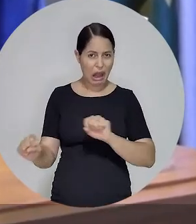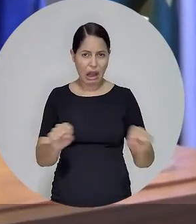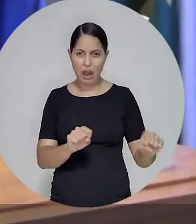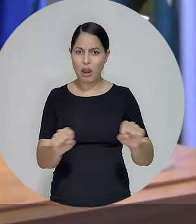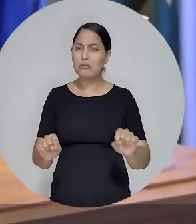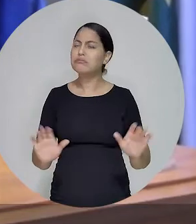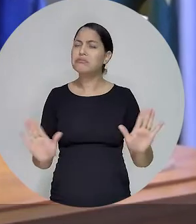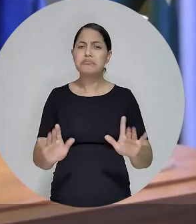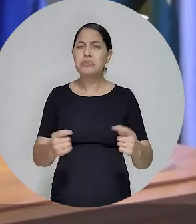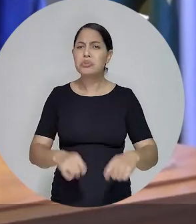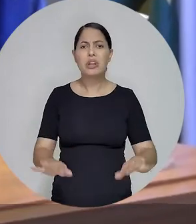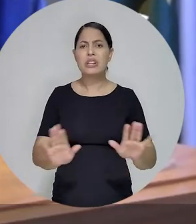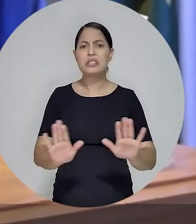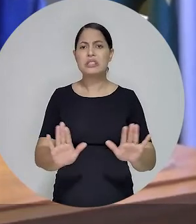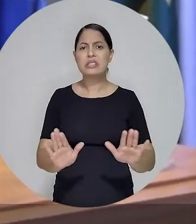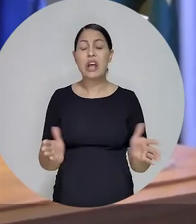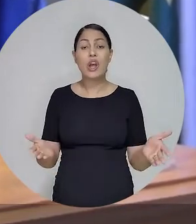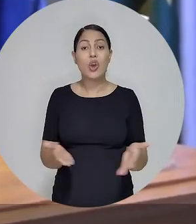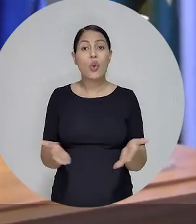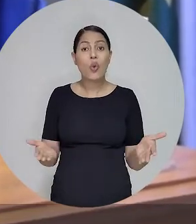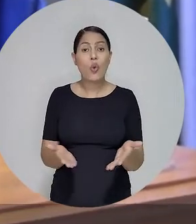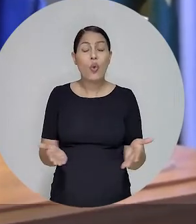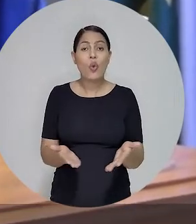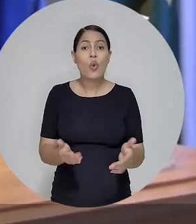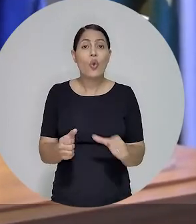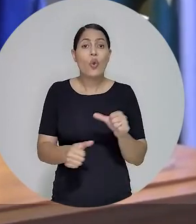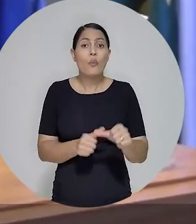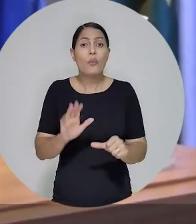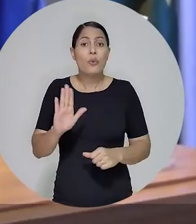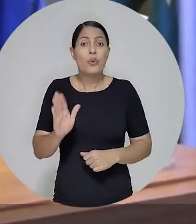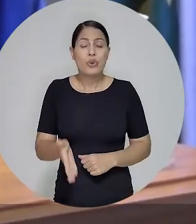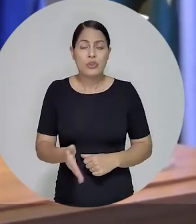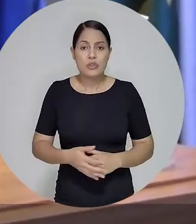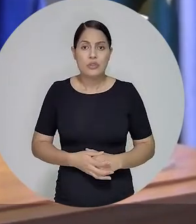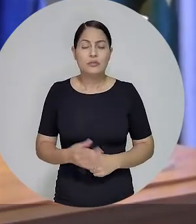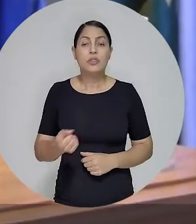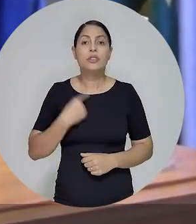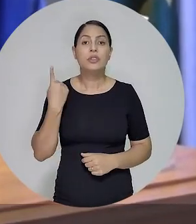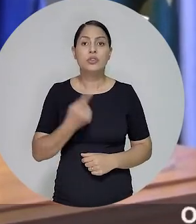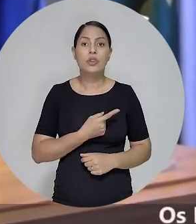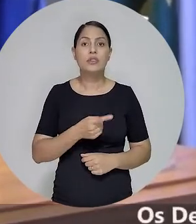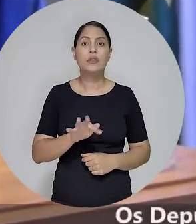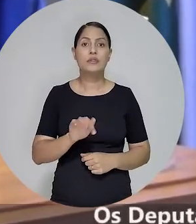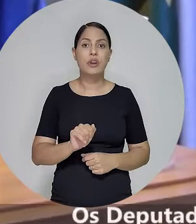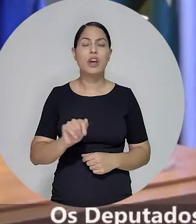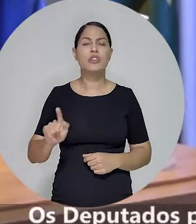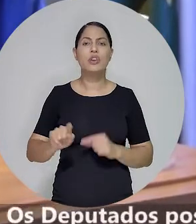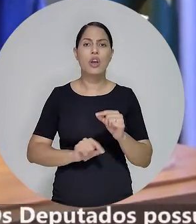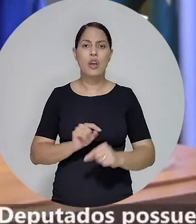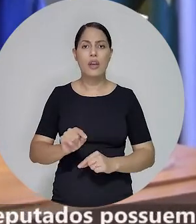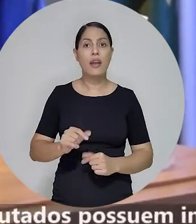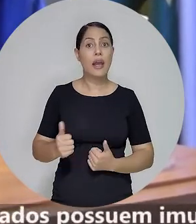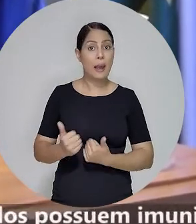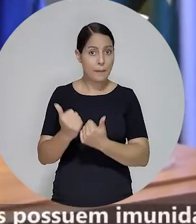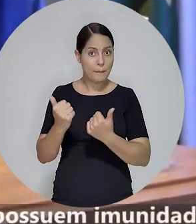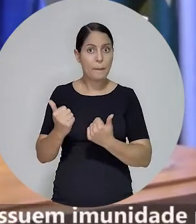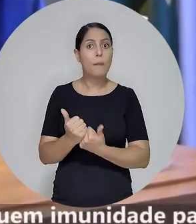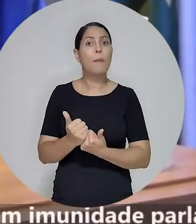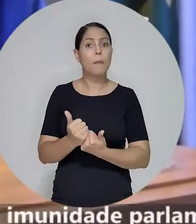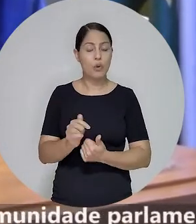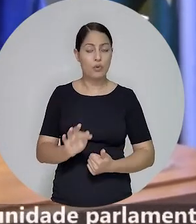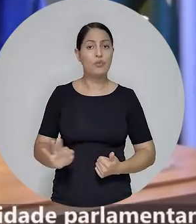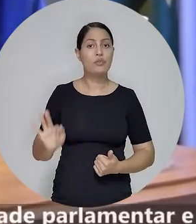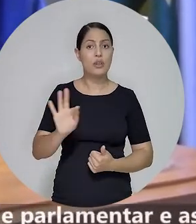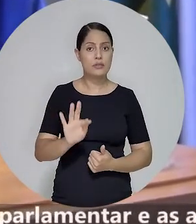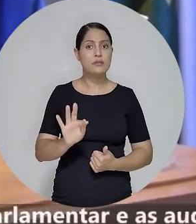necessidade desse combate que já não tem na realidade nos dias de hoje. A nossa FAGE, a nossa